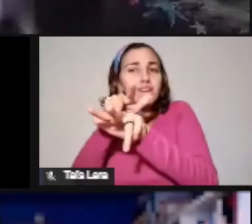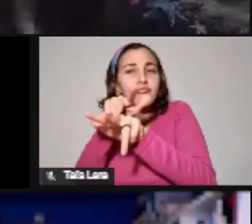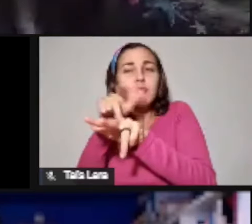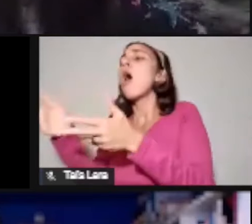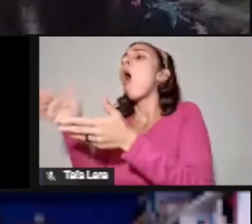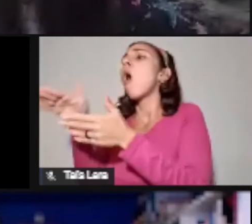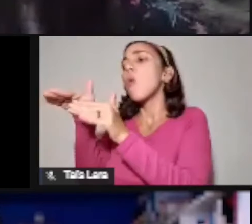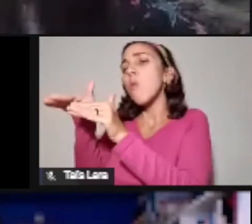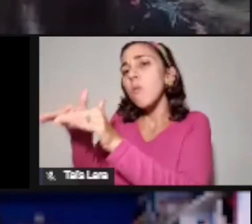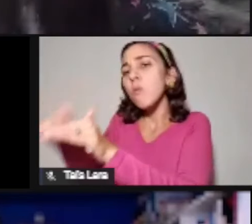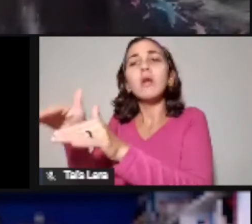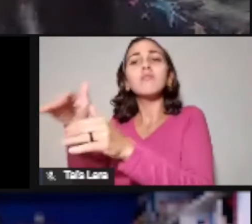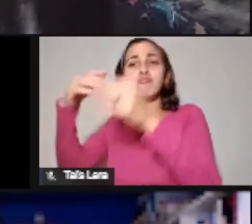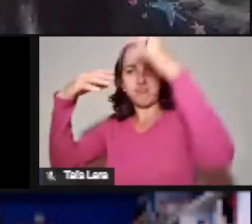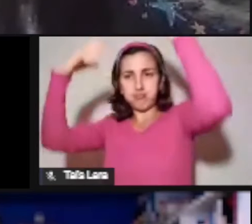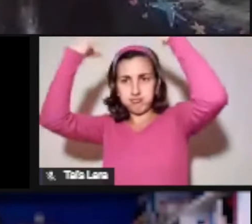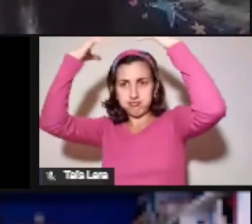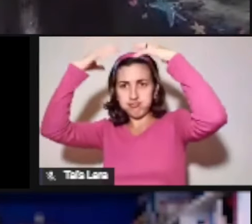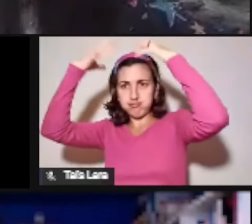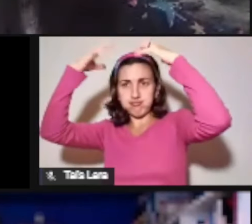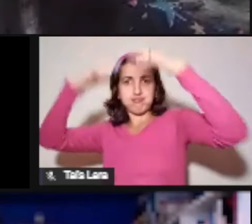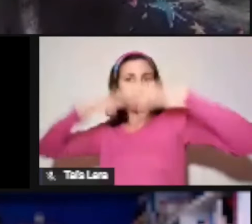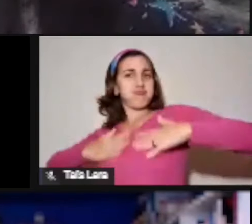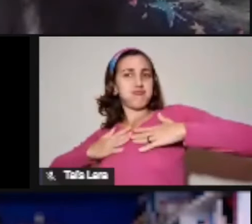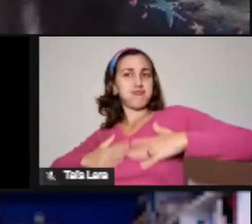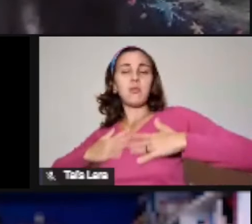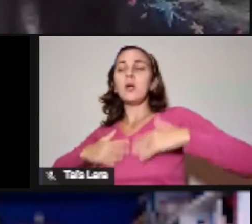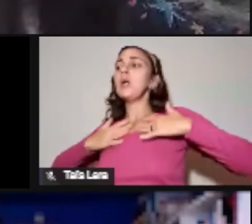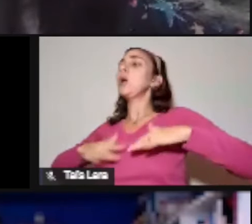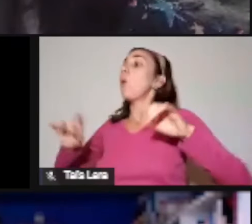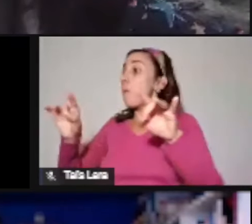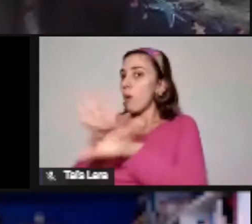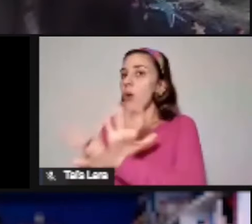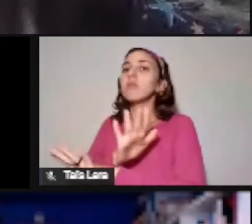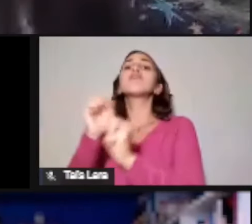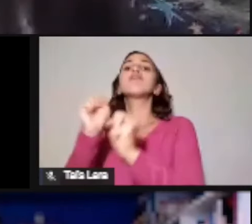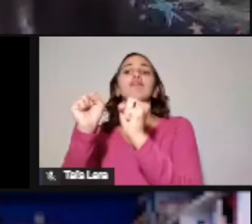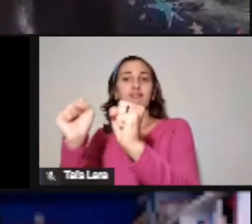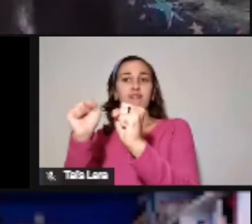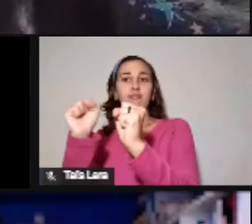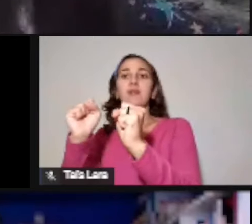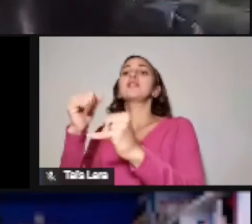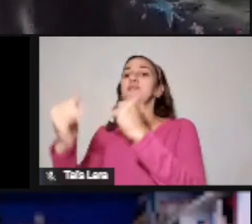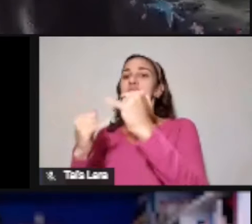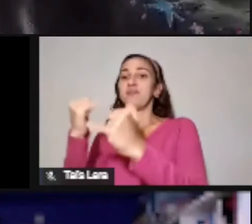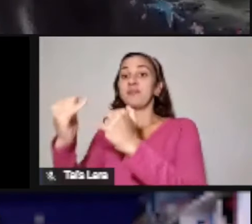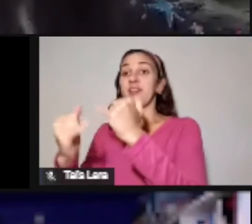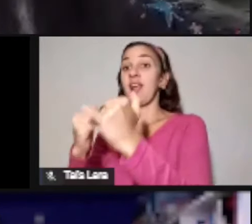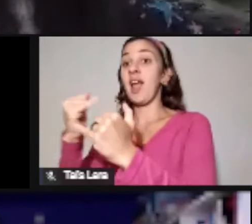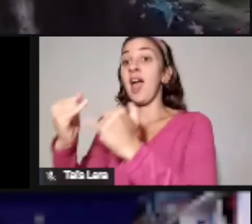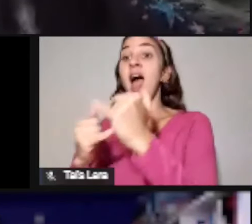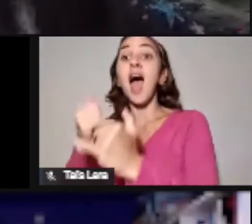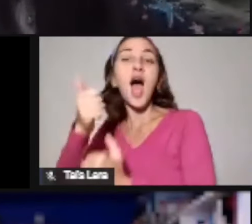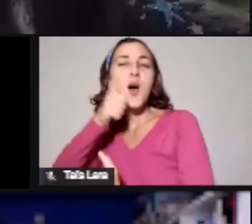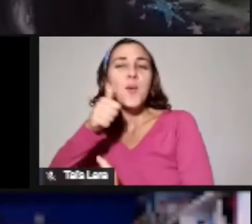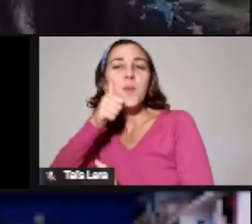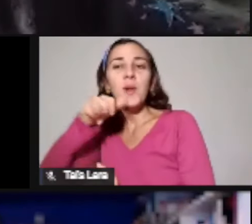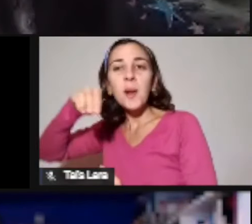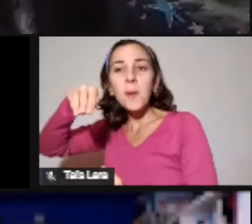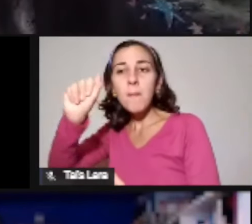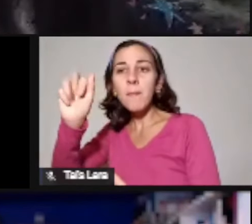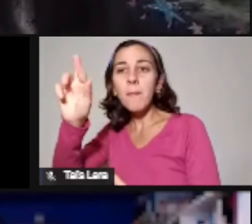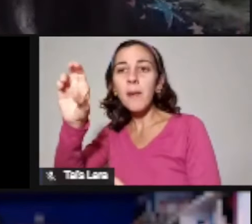os comentários que estão surgindo, a tá. Márcia, que é da rede, Não Bate Eduque, falou de fazer esses combinados e combinar as regras em família, e